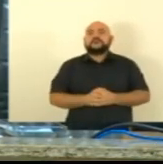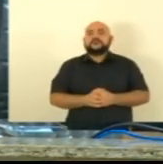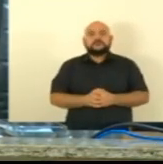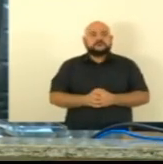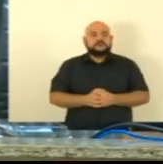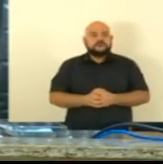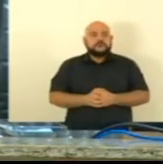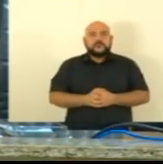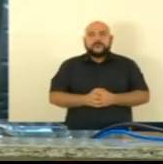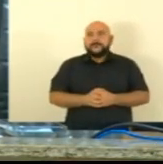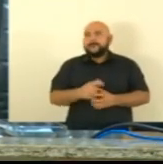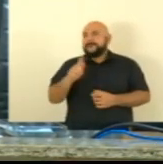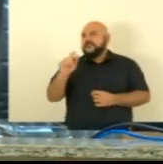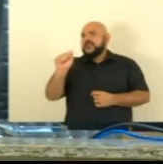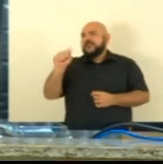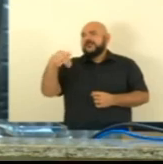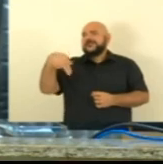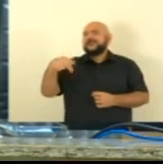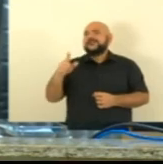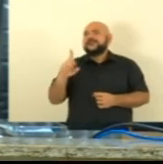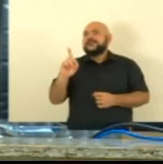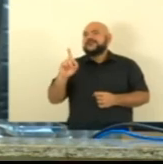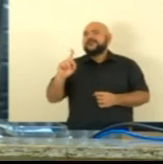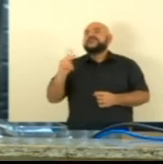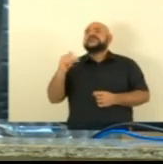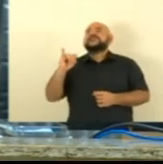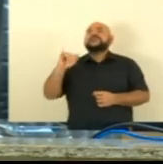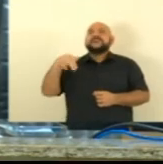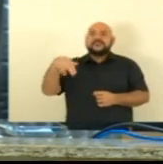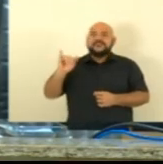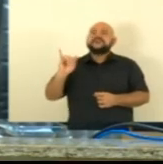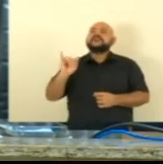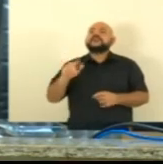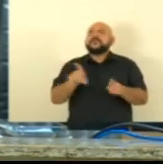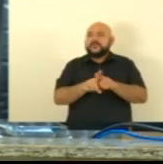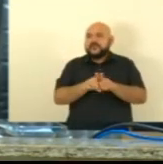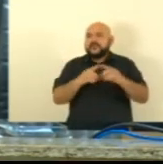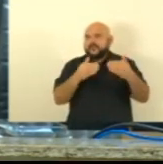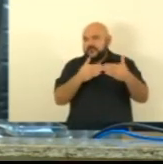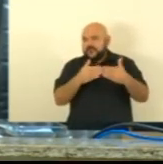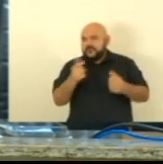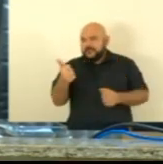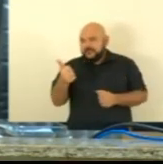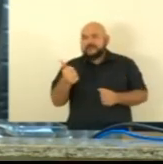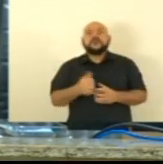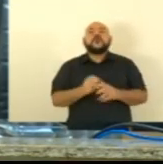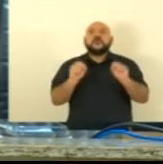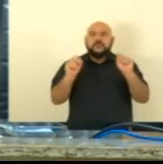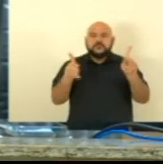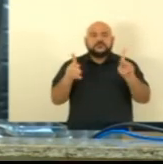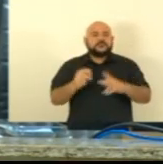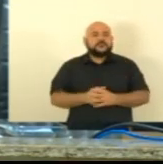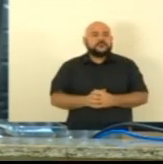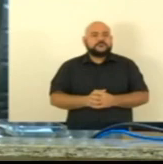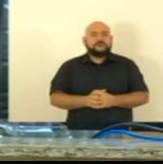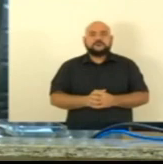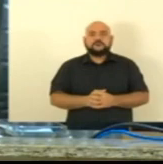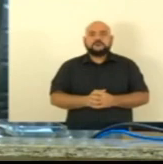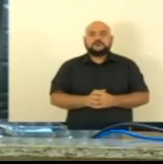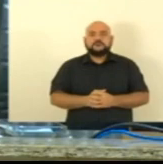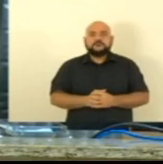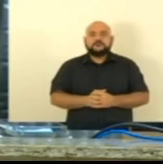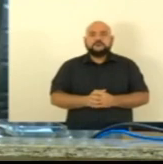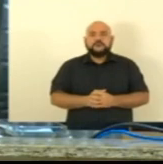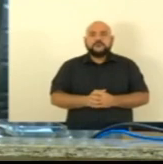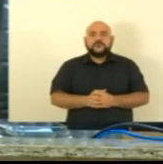Gandini, deputado Gandini. Deputado Gandini, na ausência do deputado Dari Pagung. Deputado Gandini. Eu também sou mesmo, senhor